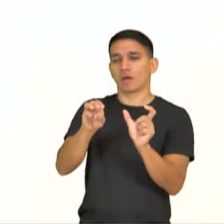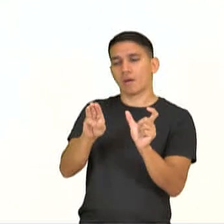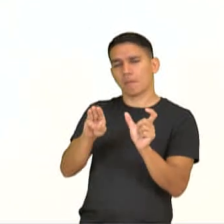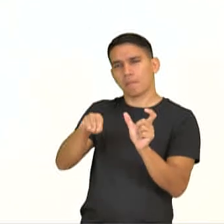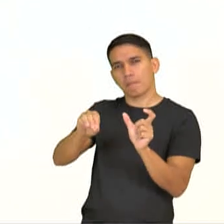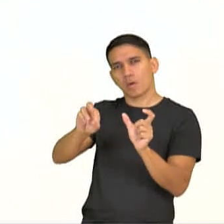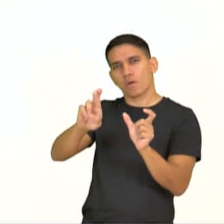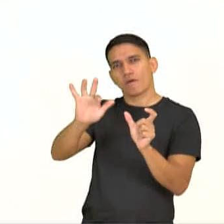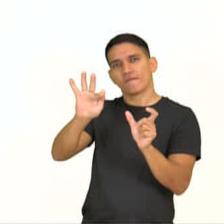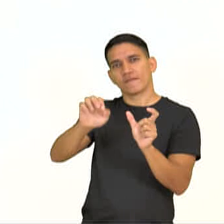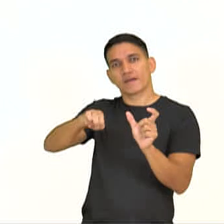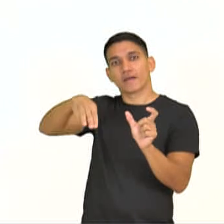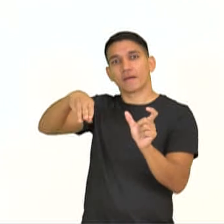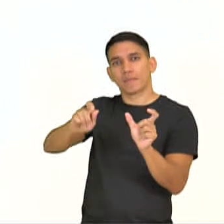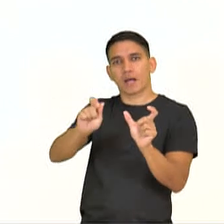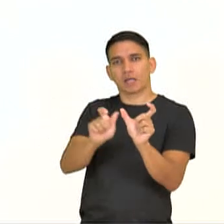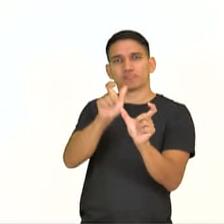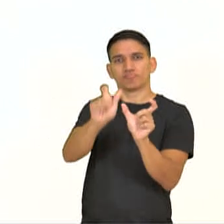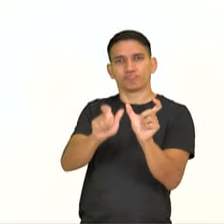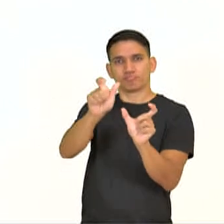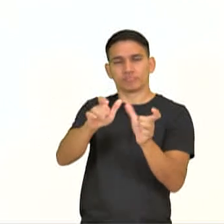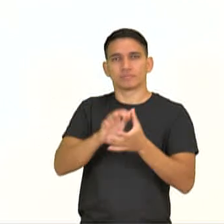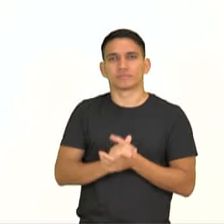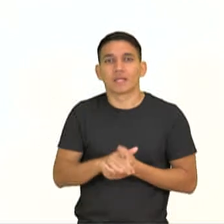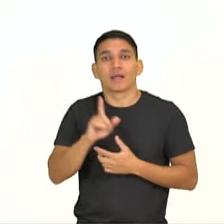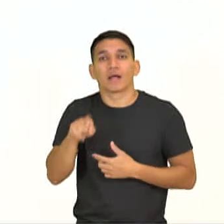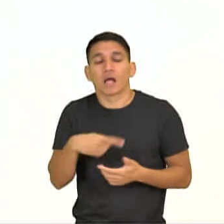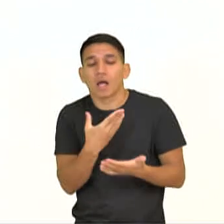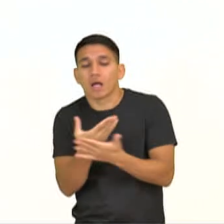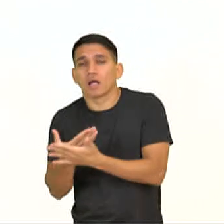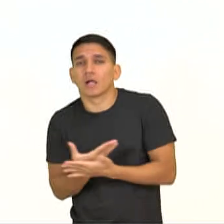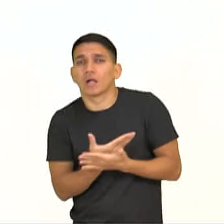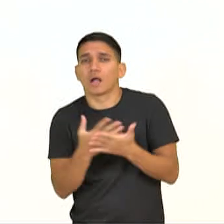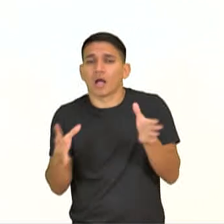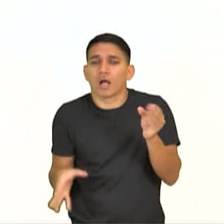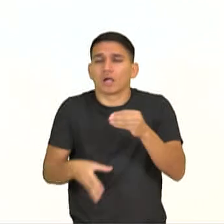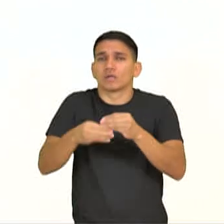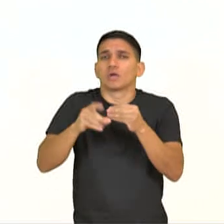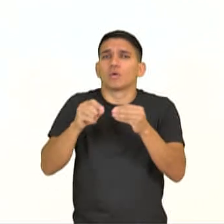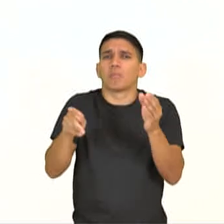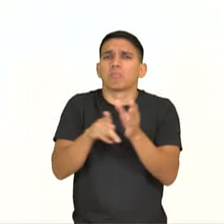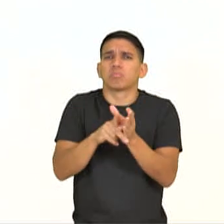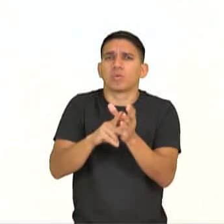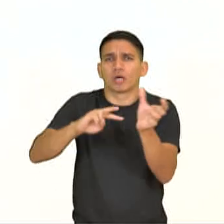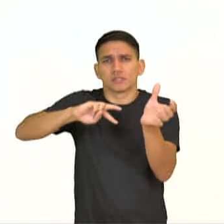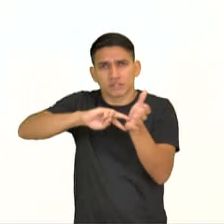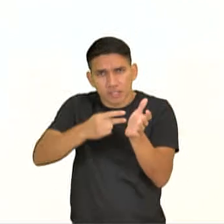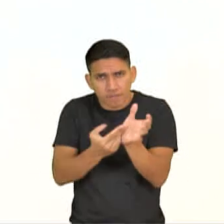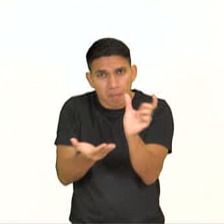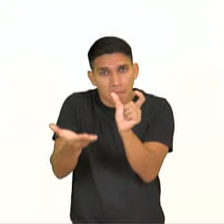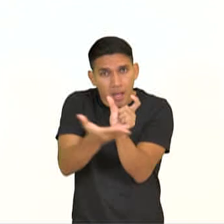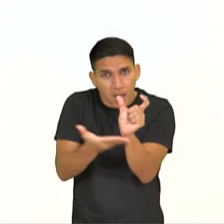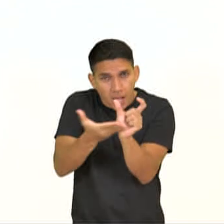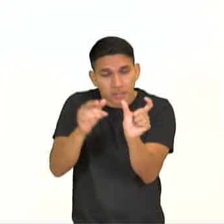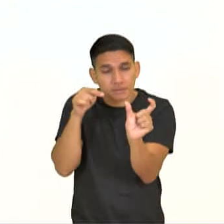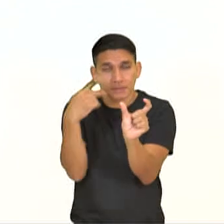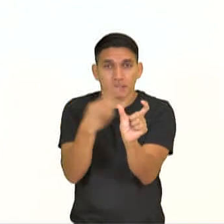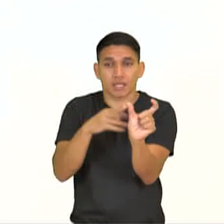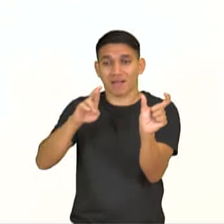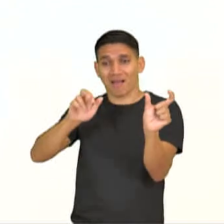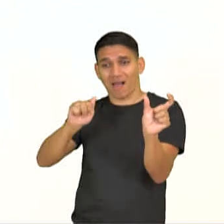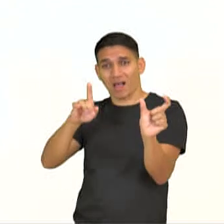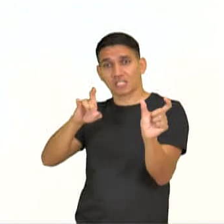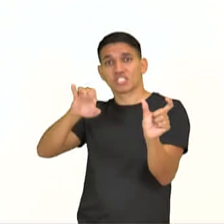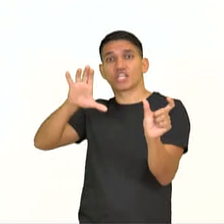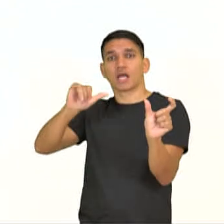A parte que nos informa sobre o sentido básico da palavra chama-se radical. Exemplo, eu tenho ali o verbo comer,